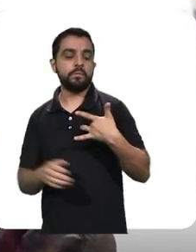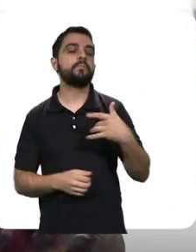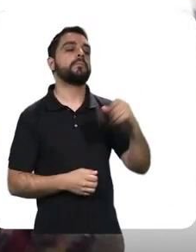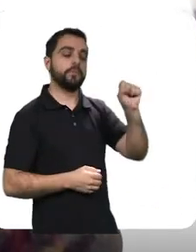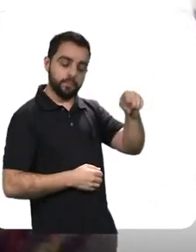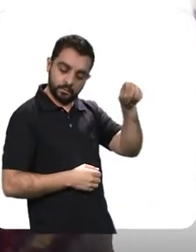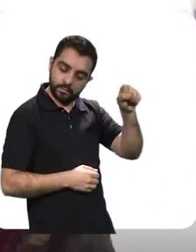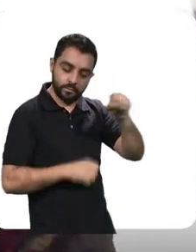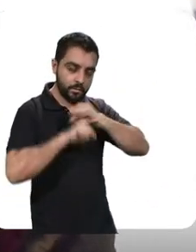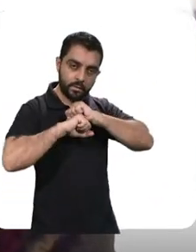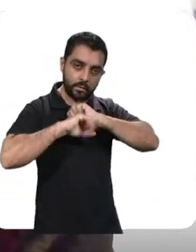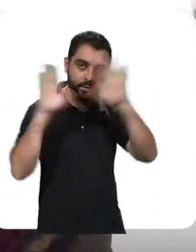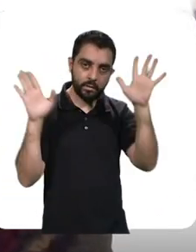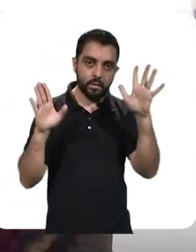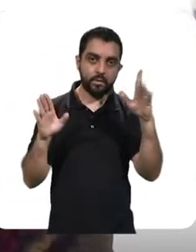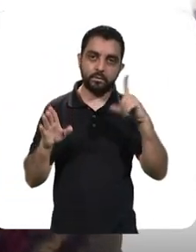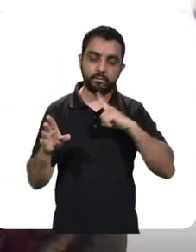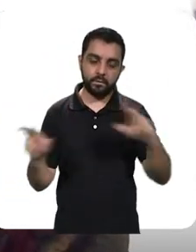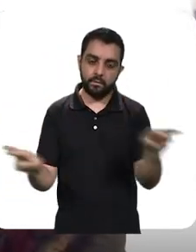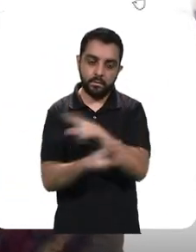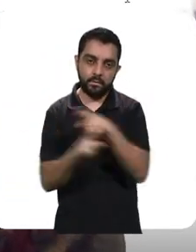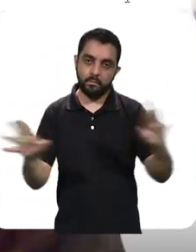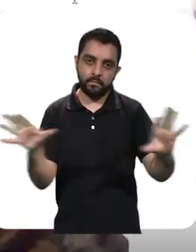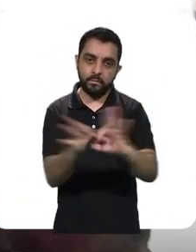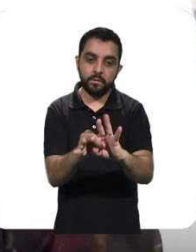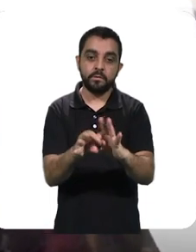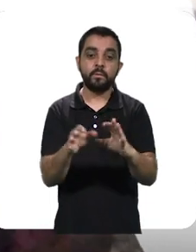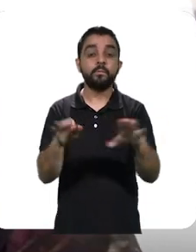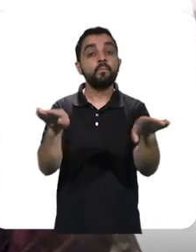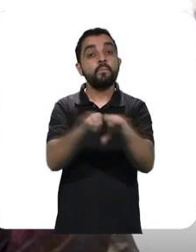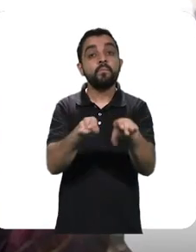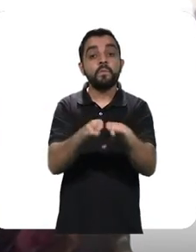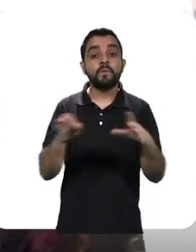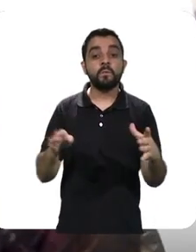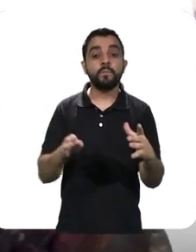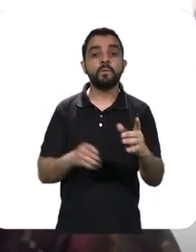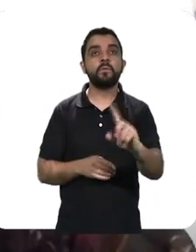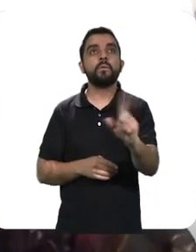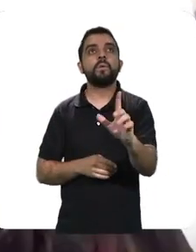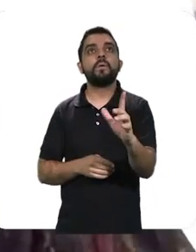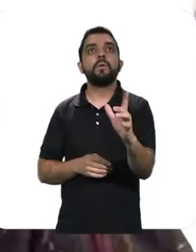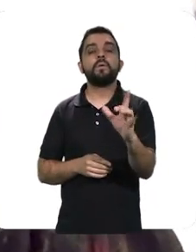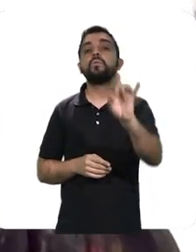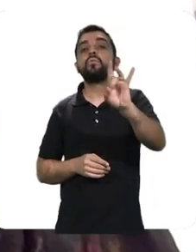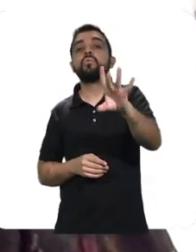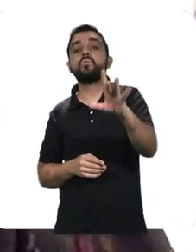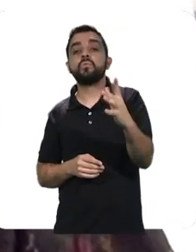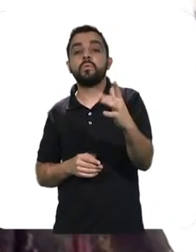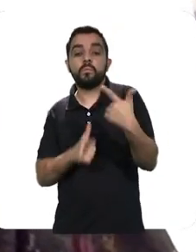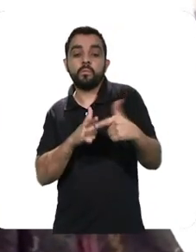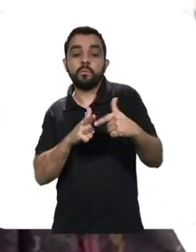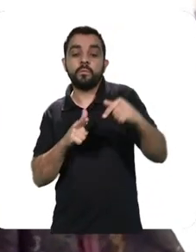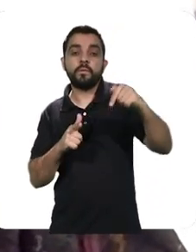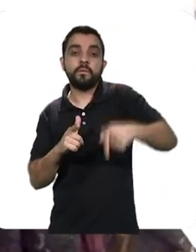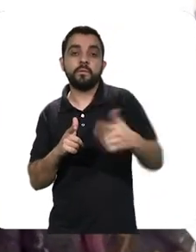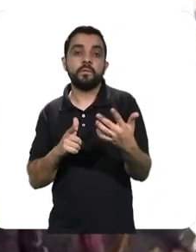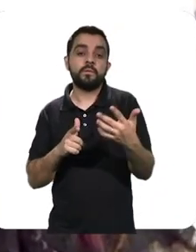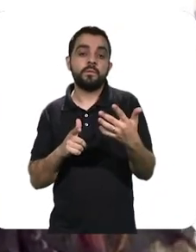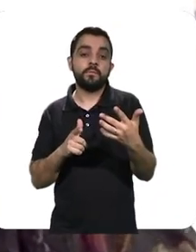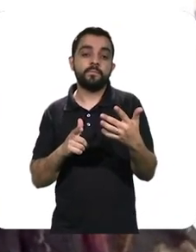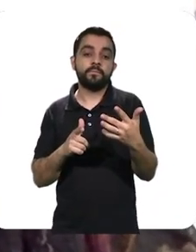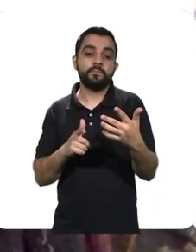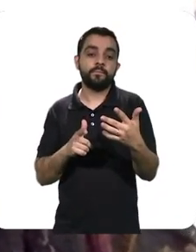Exato, sem sombra de dúvida. E aí só para finalizar, não é apenas o nosso